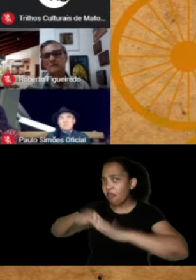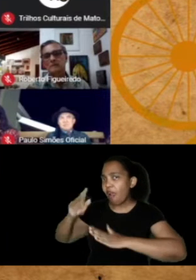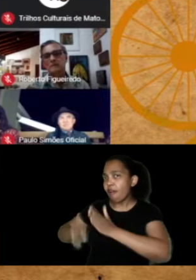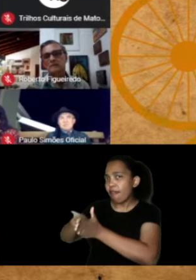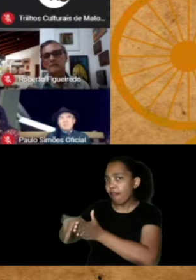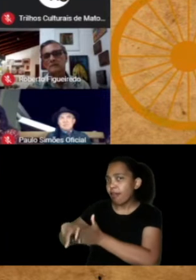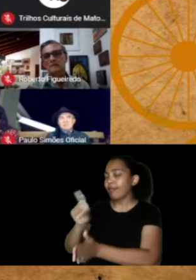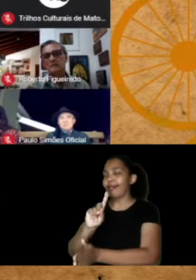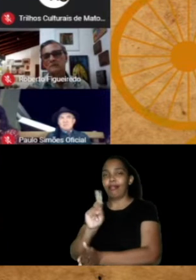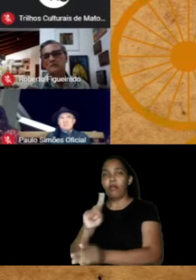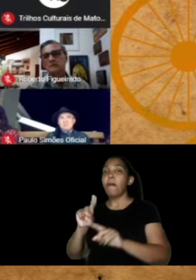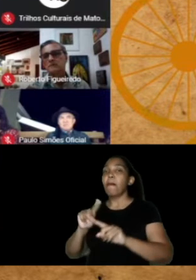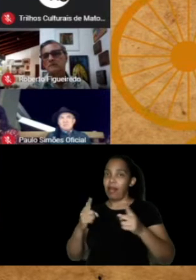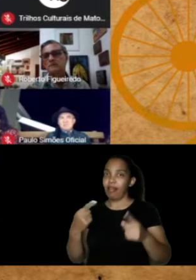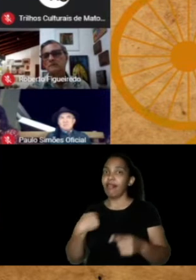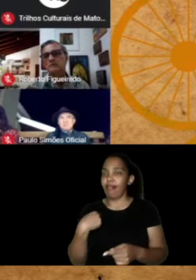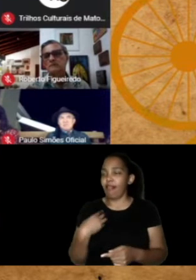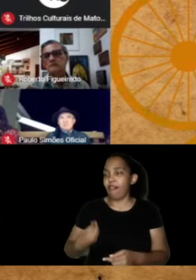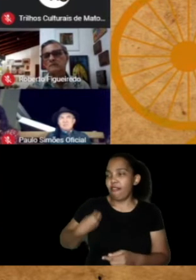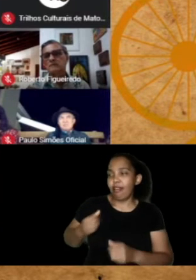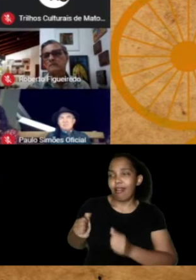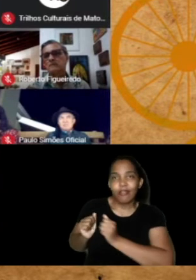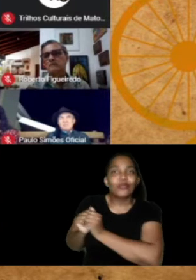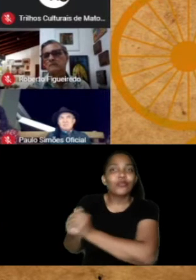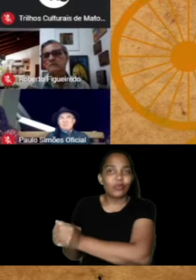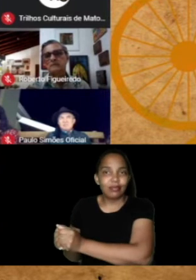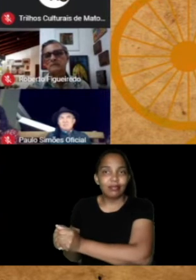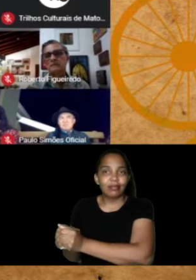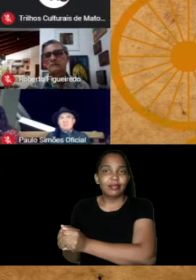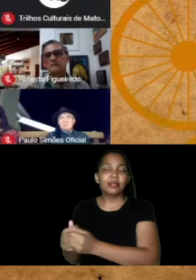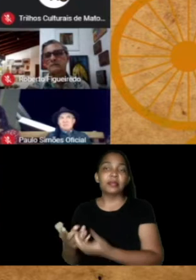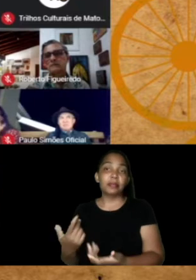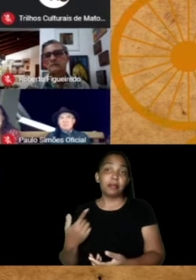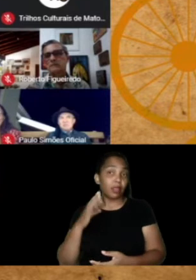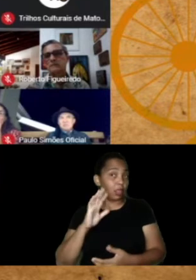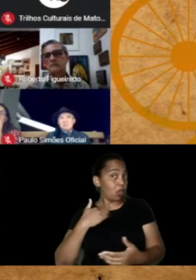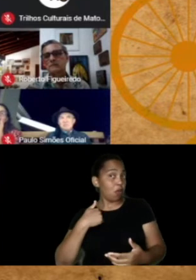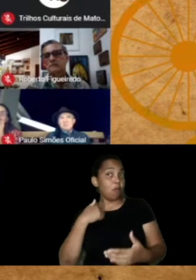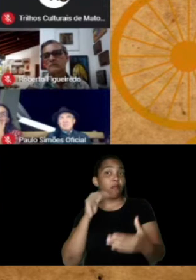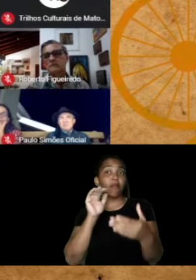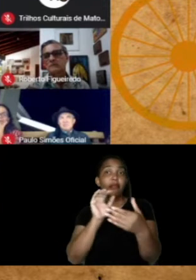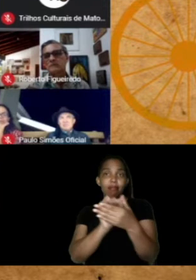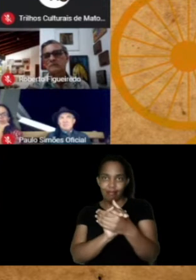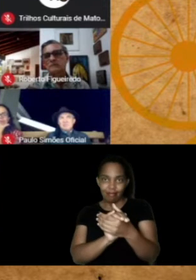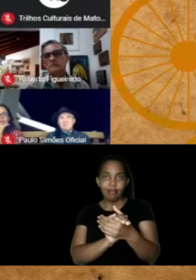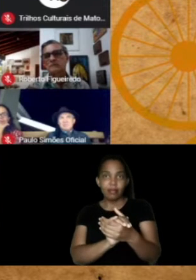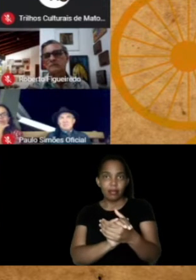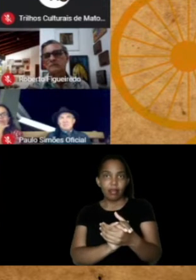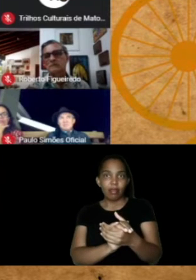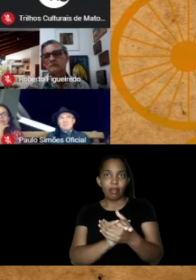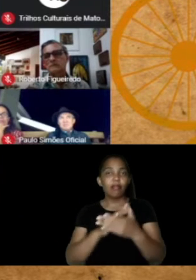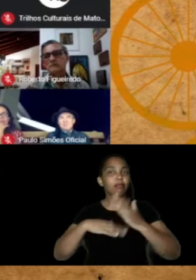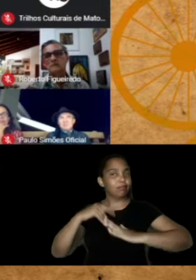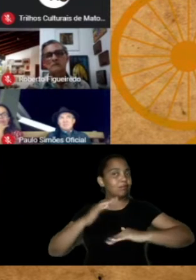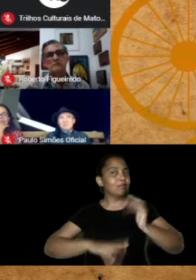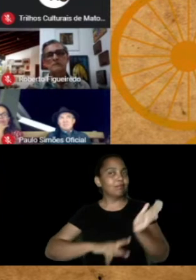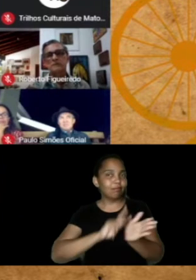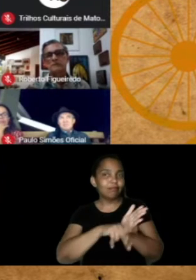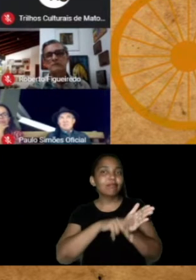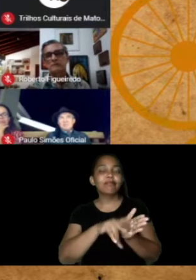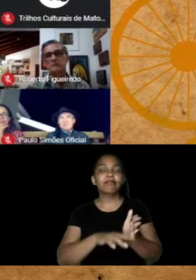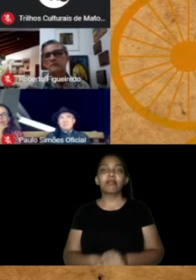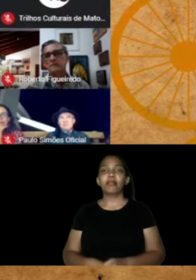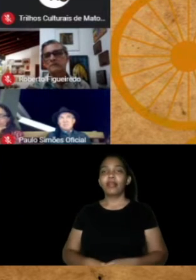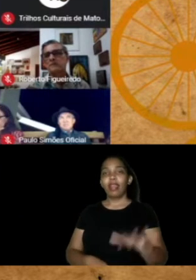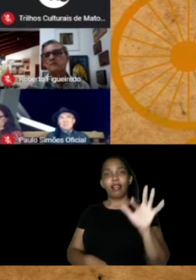ferroviários. Quis a vida que eu me casasse com ferroviário. E o Fernando sempre foi o meu